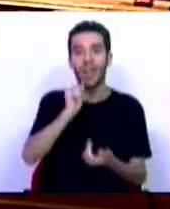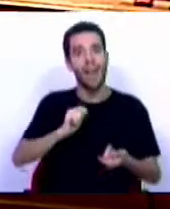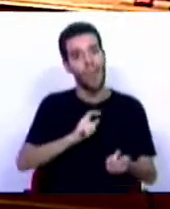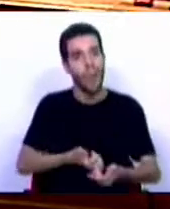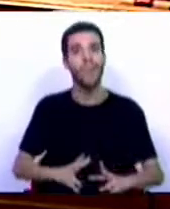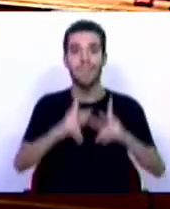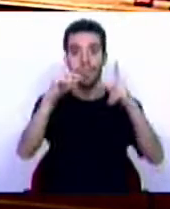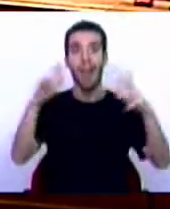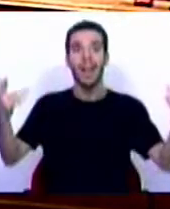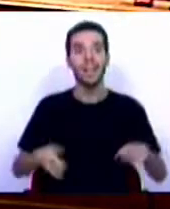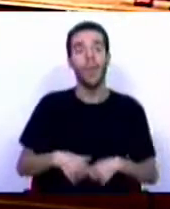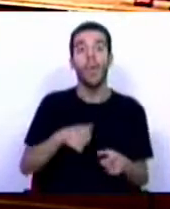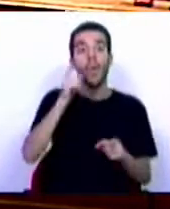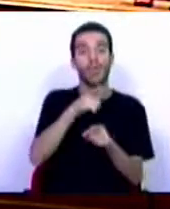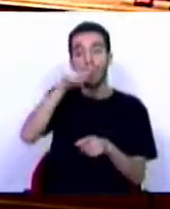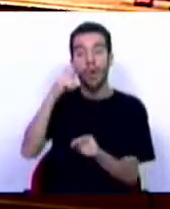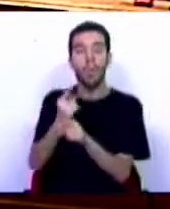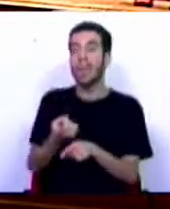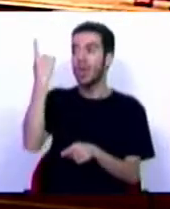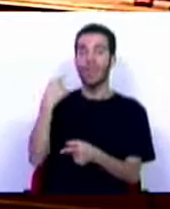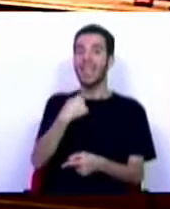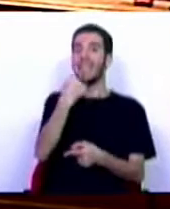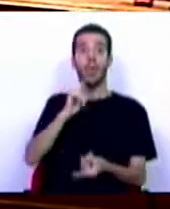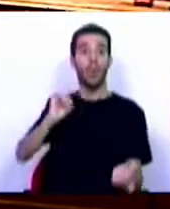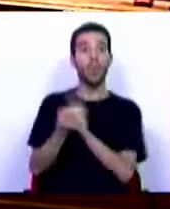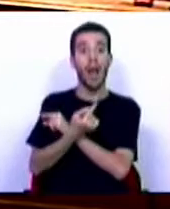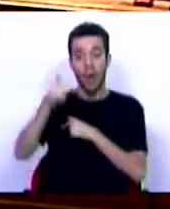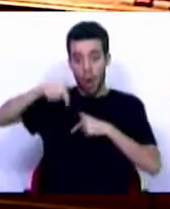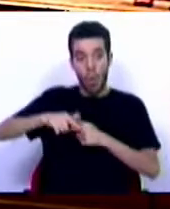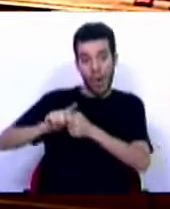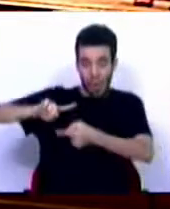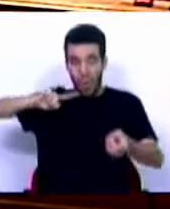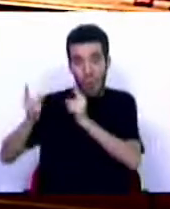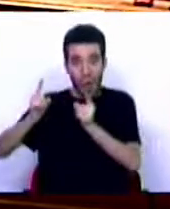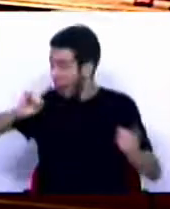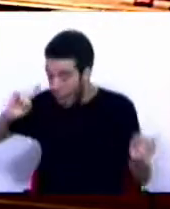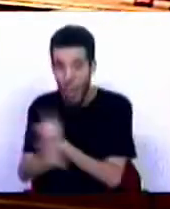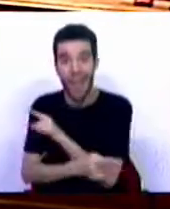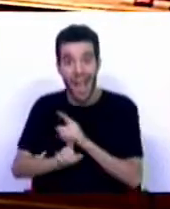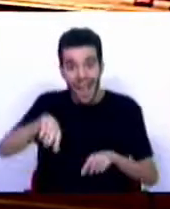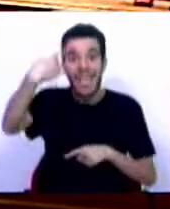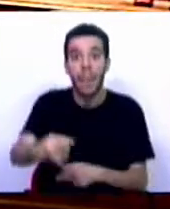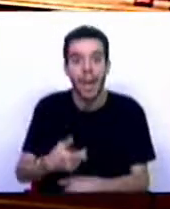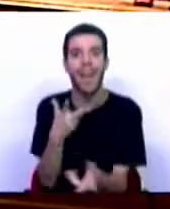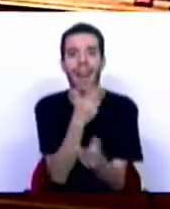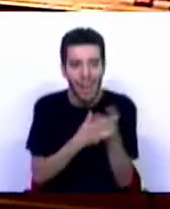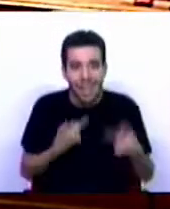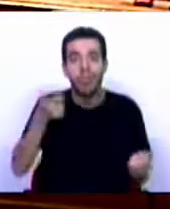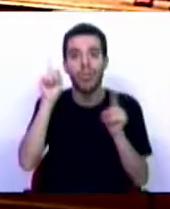os mesmos que ontem diziam o contrário, hoje dizem o seu inverso e amanhã voltarão às críticas de